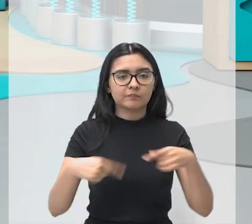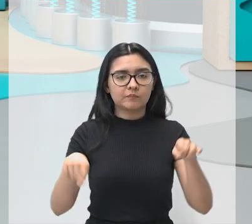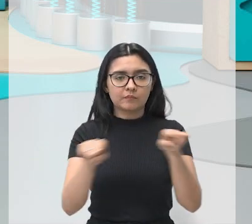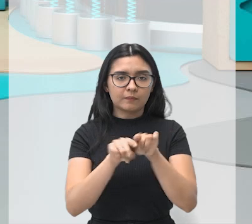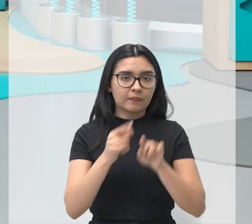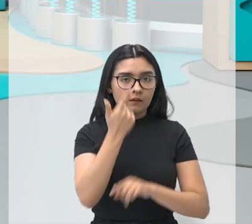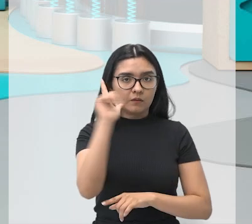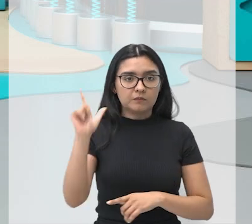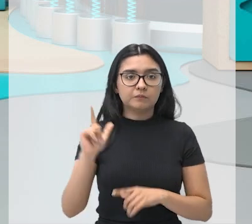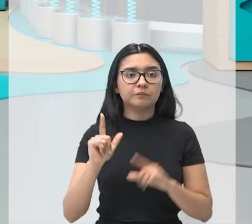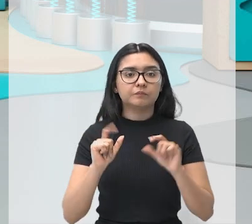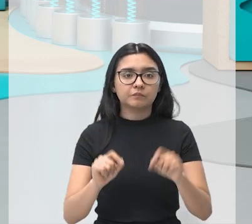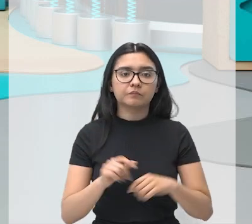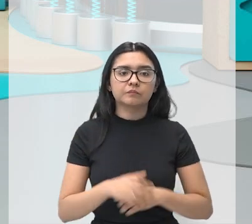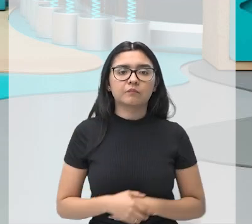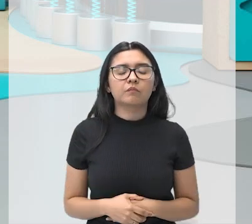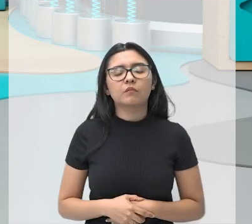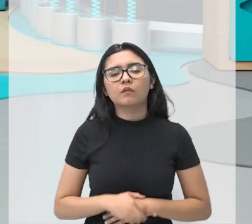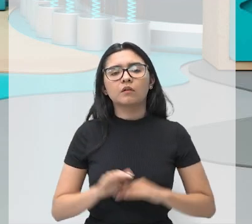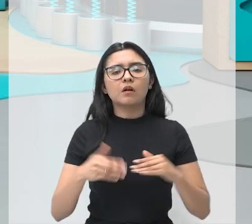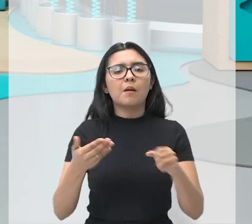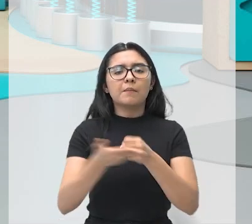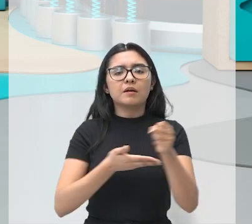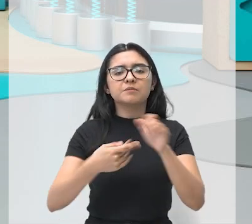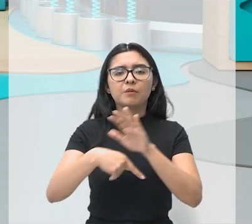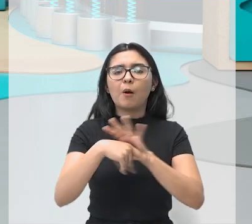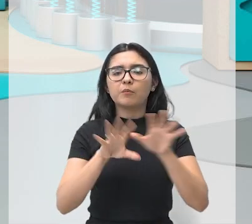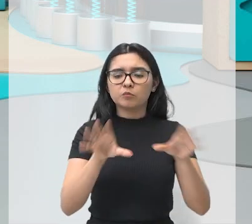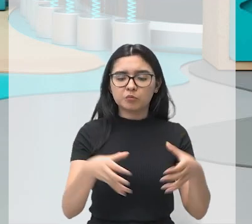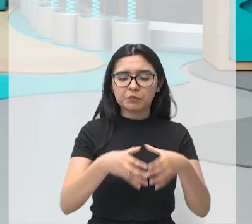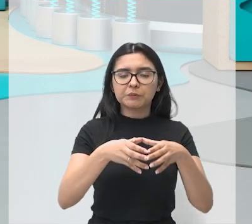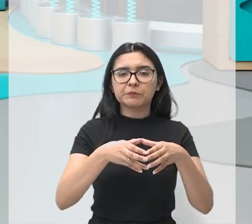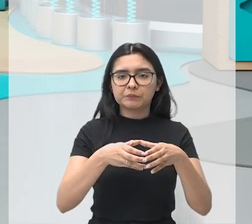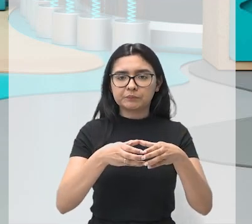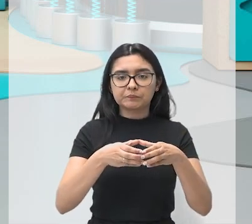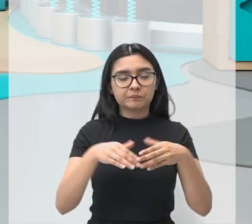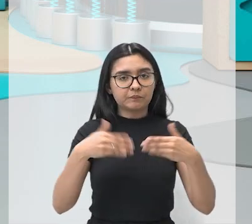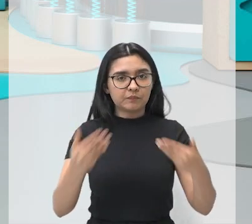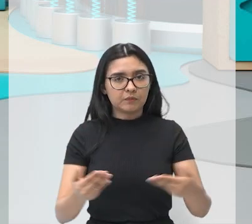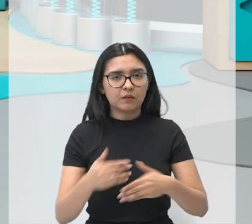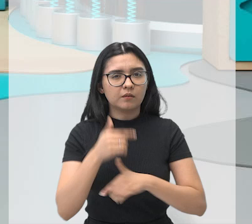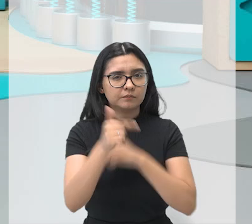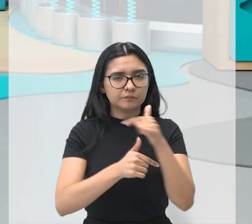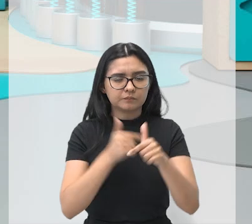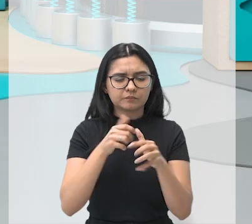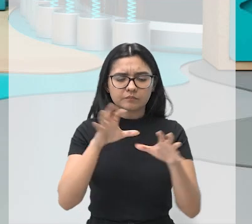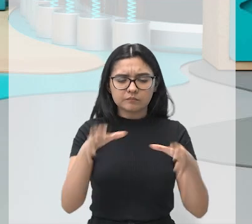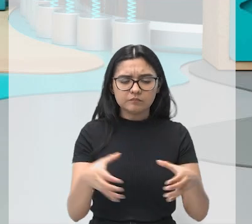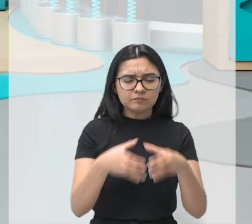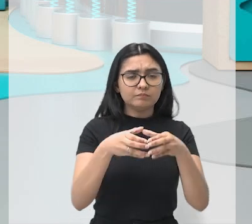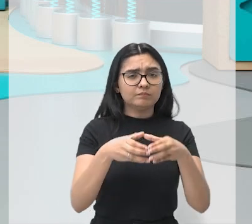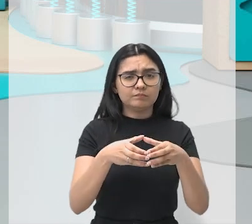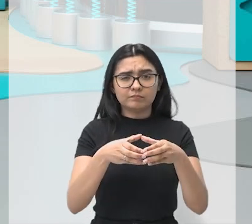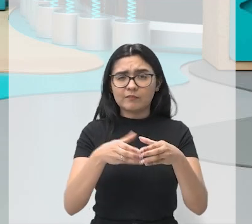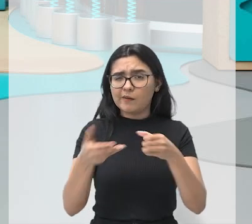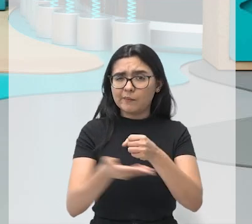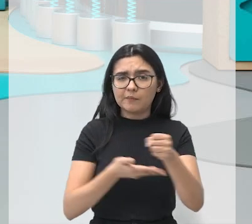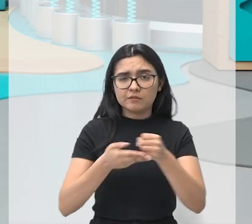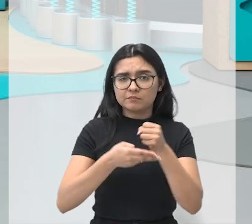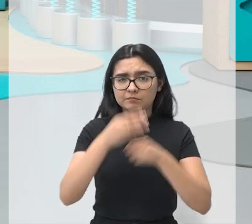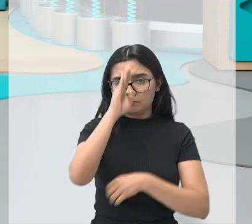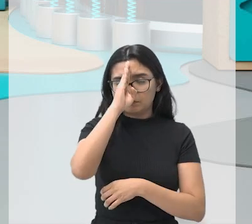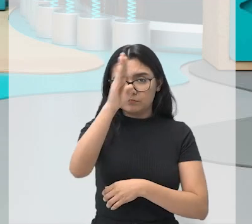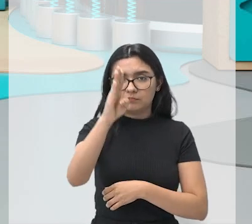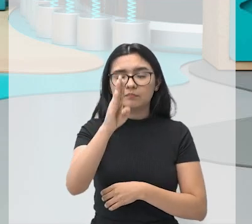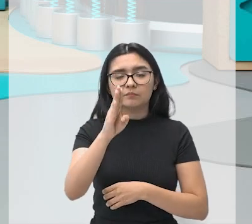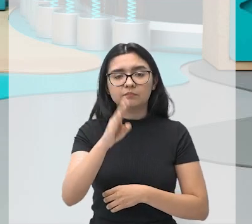aspecto desenvolvido é o princípio de equipe, ok? Uma vez que o trabalho de equipe é o princípio básico do